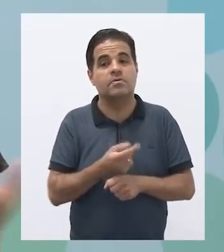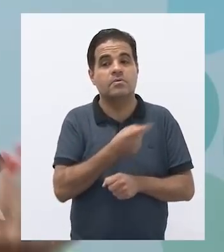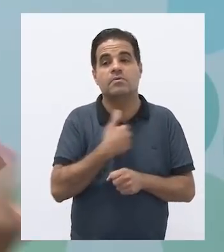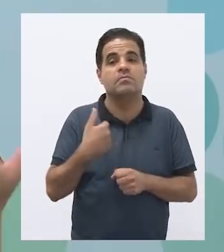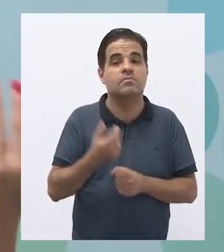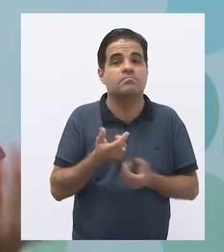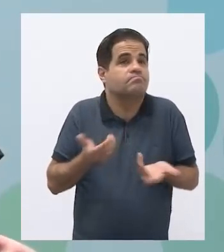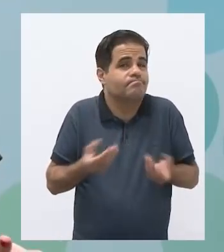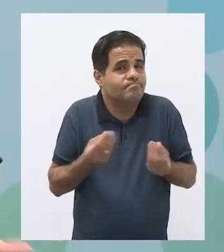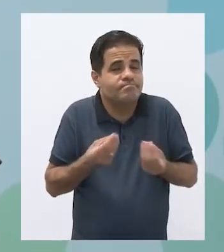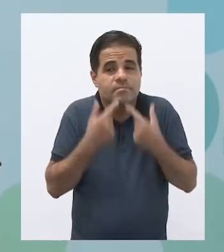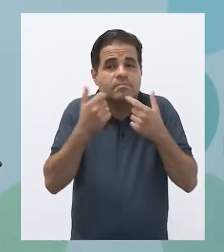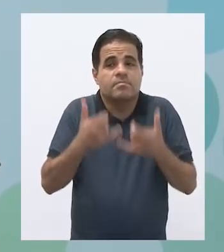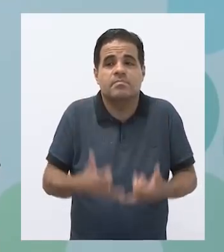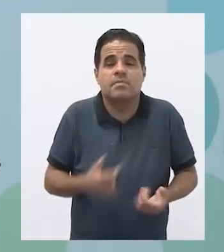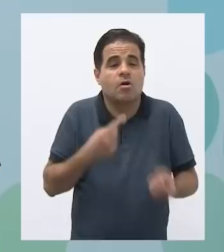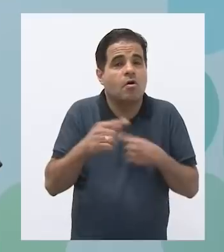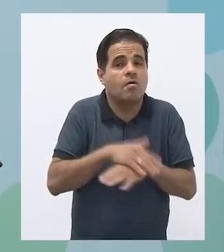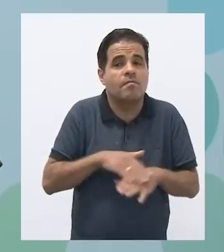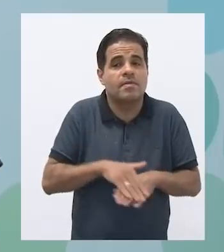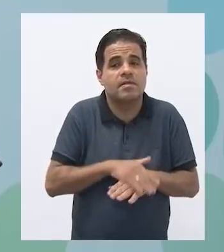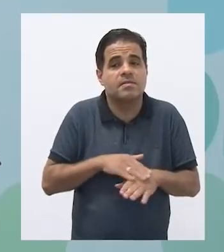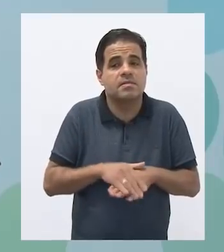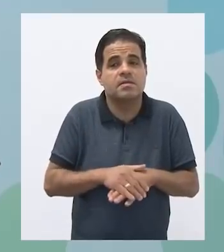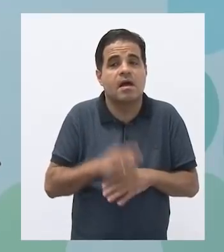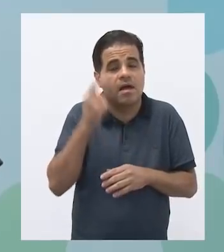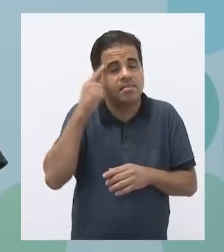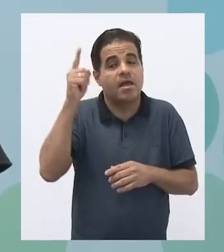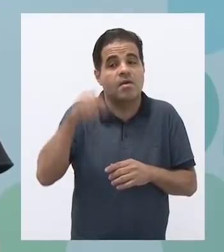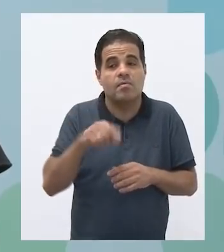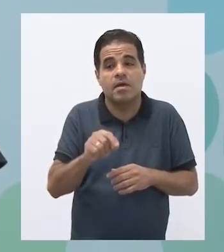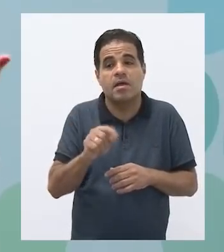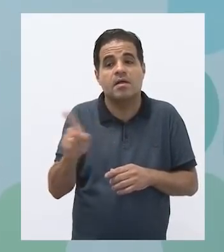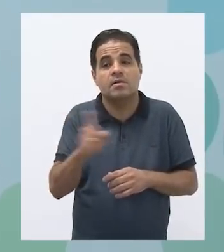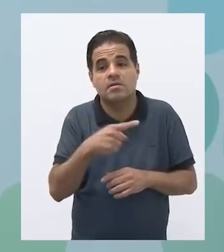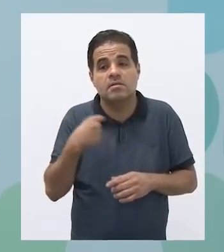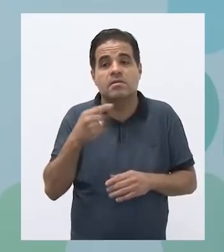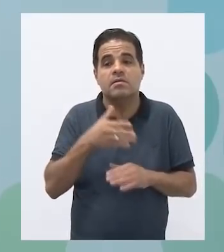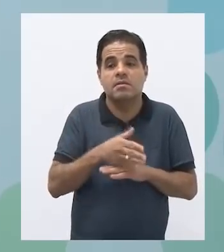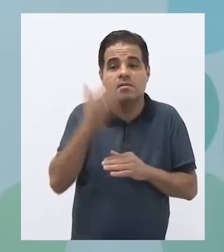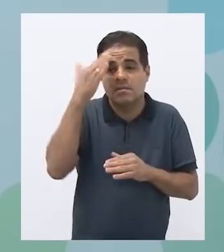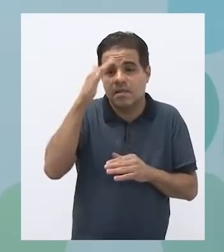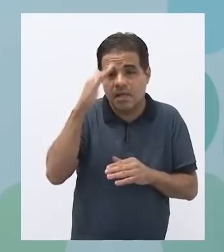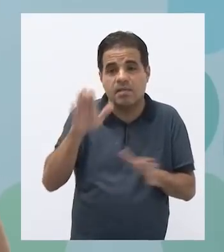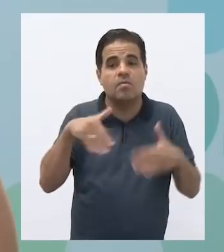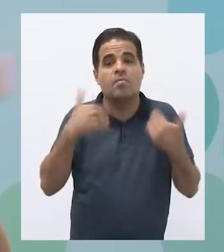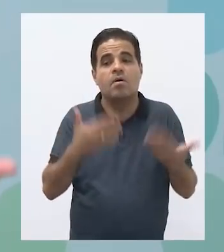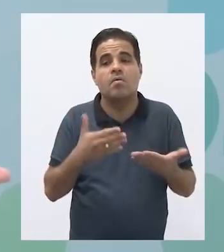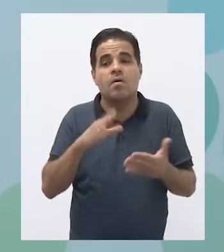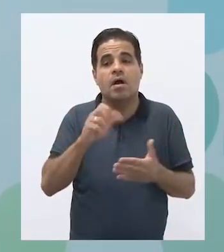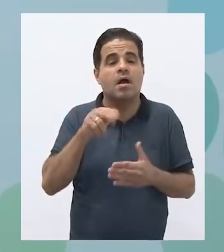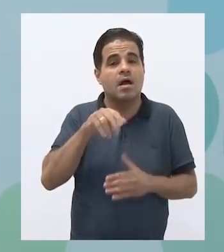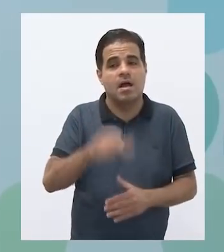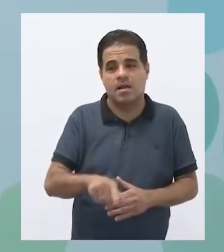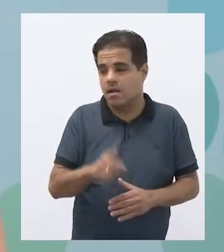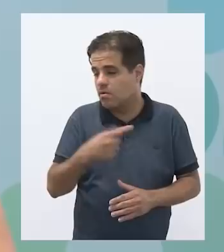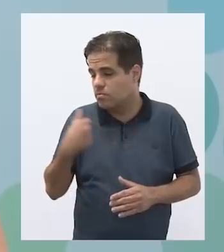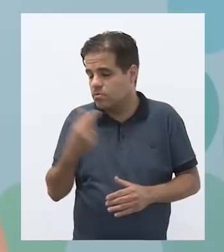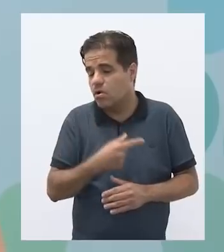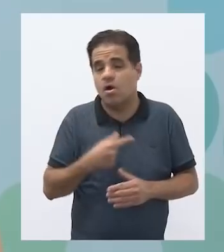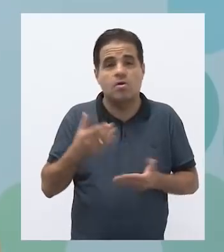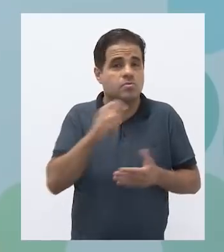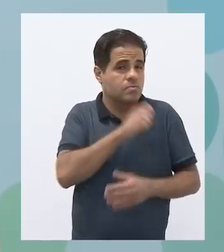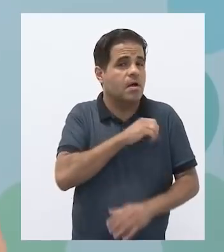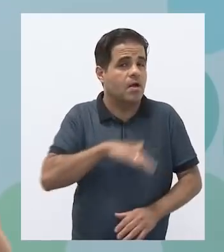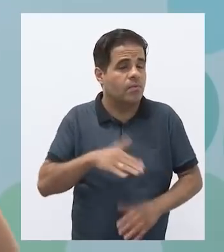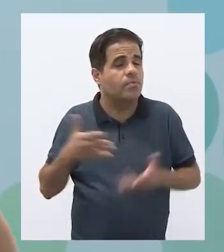gente tá falando aqui é que a ideia é que a gente entenda qual é o canal que o nosso aluno